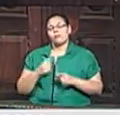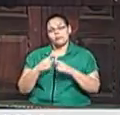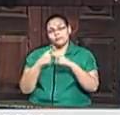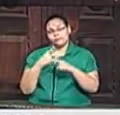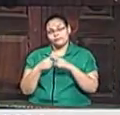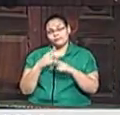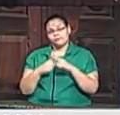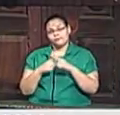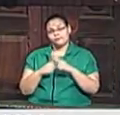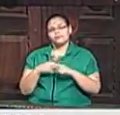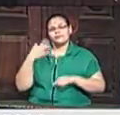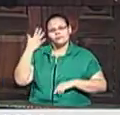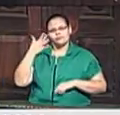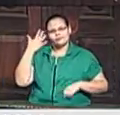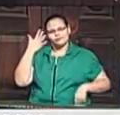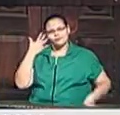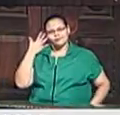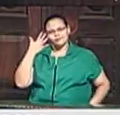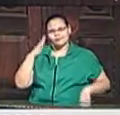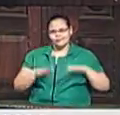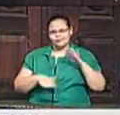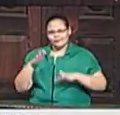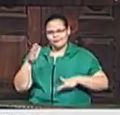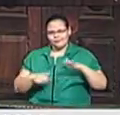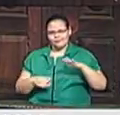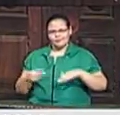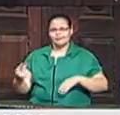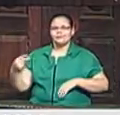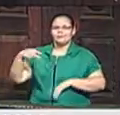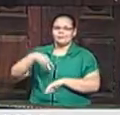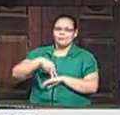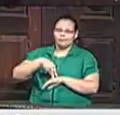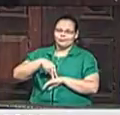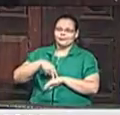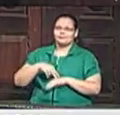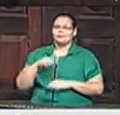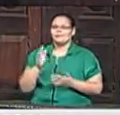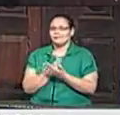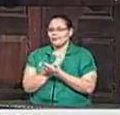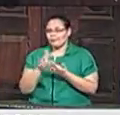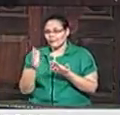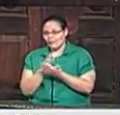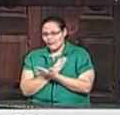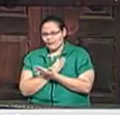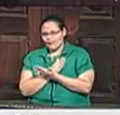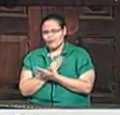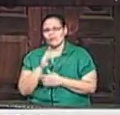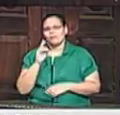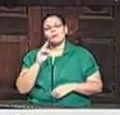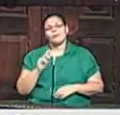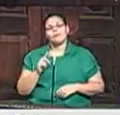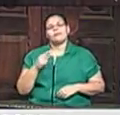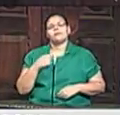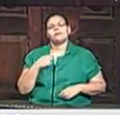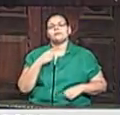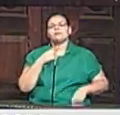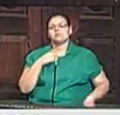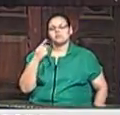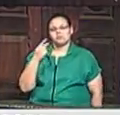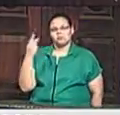Porque o discurso feito às vezes desta tribuna, por alguns que acompanham a pretensão do